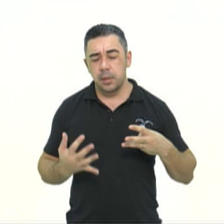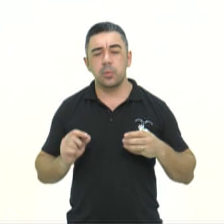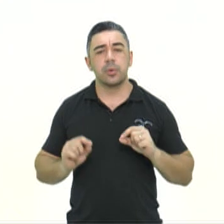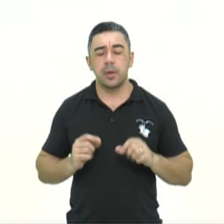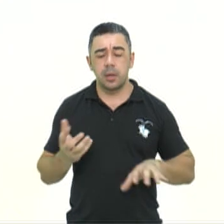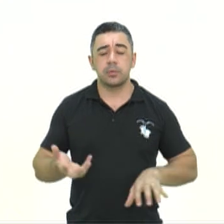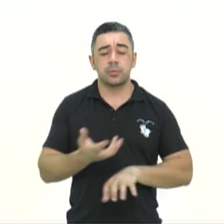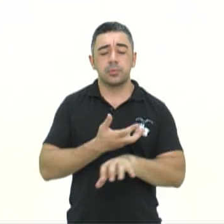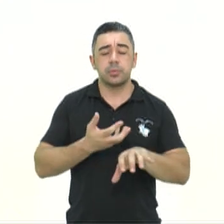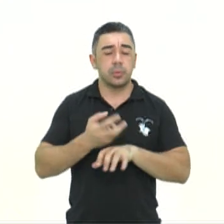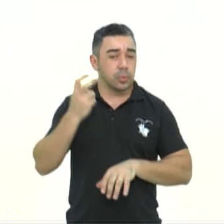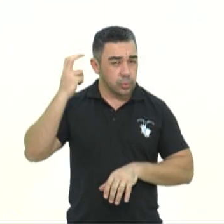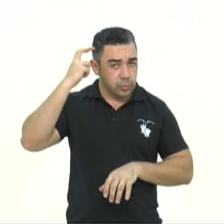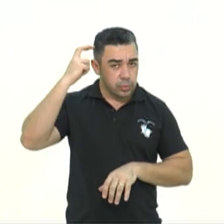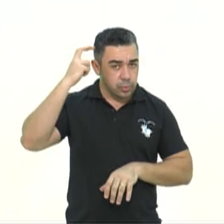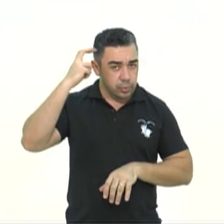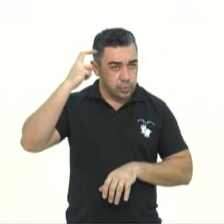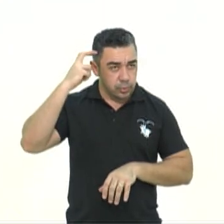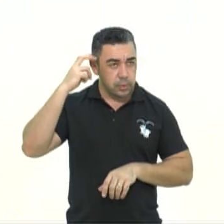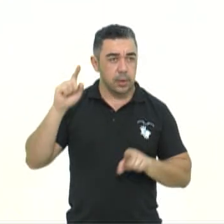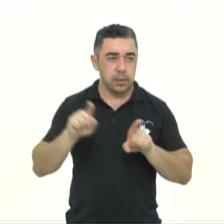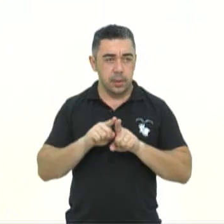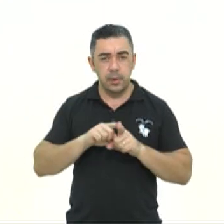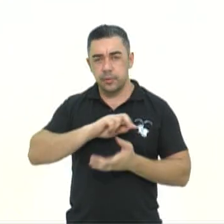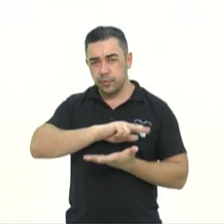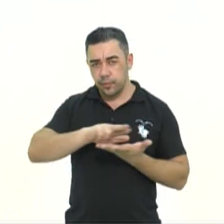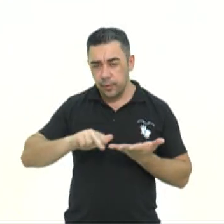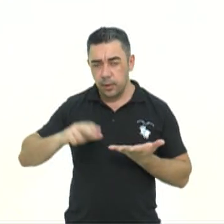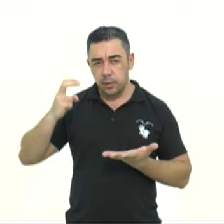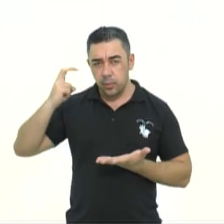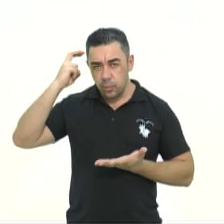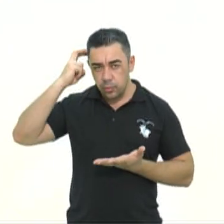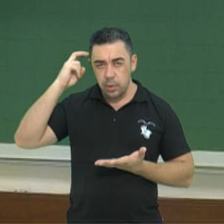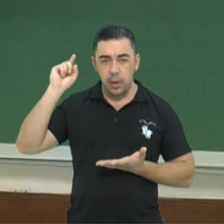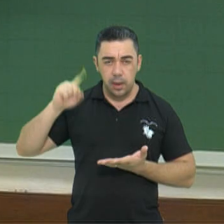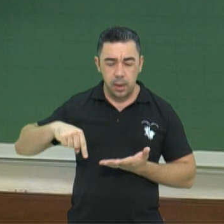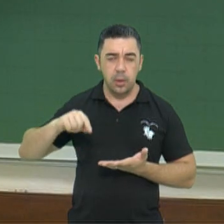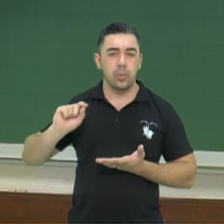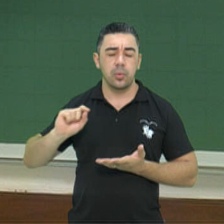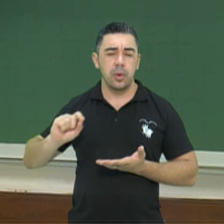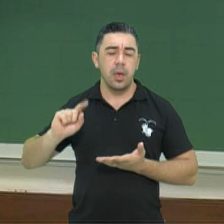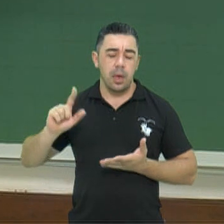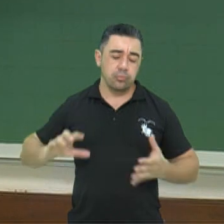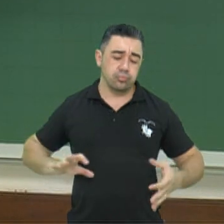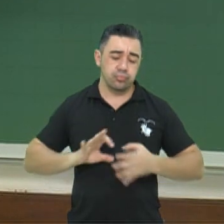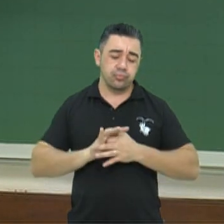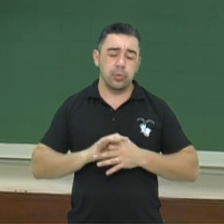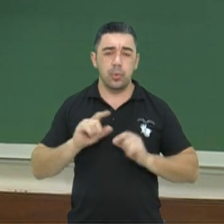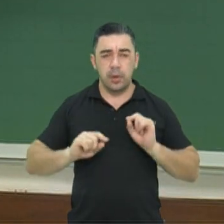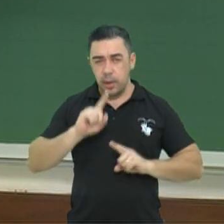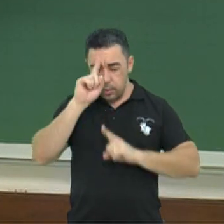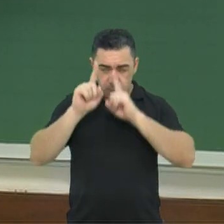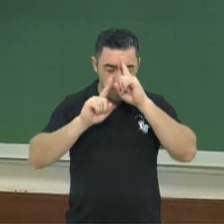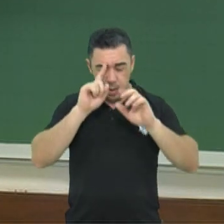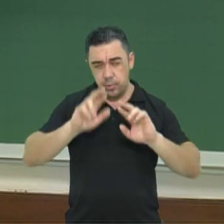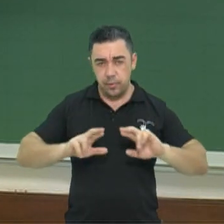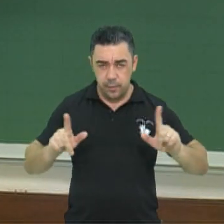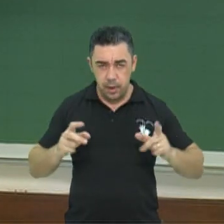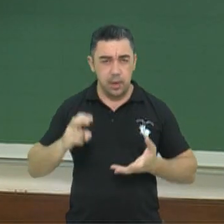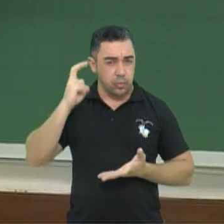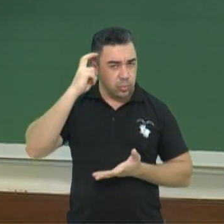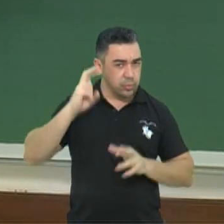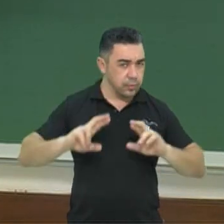a interculturalidade e multiculturalismo, que é justamente essa junção de ideias diferentes, de